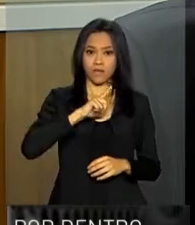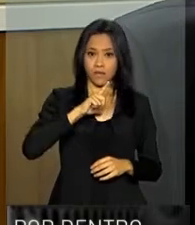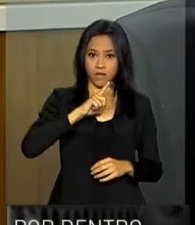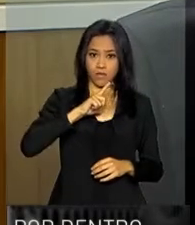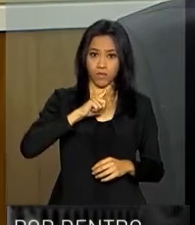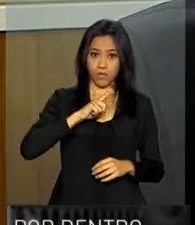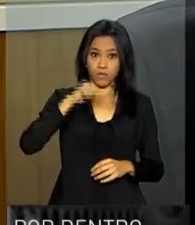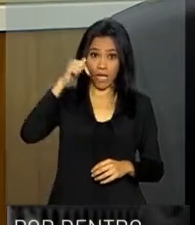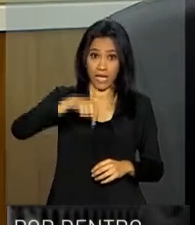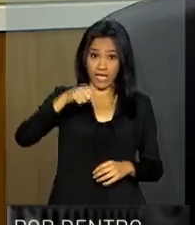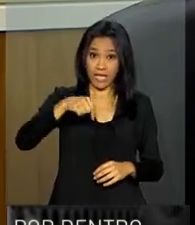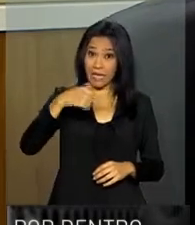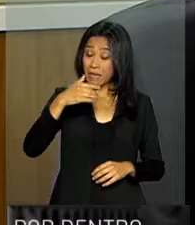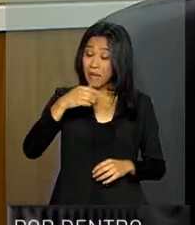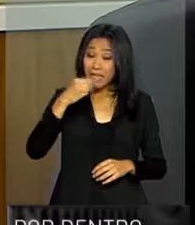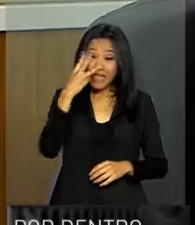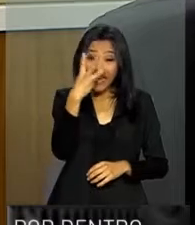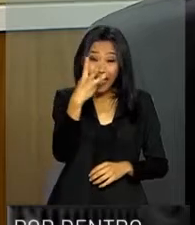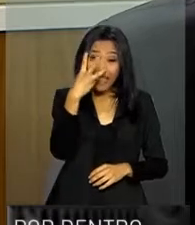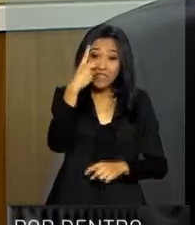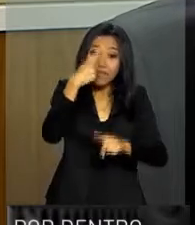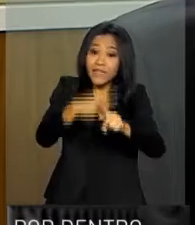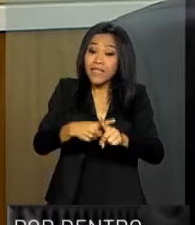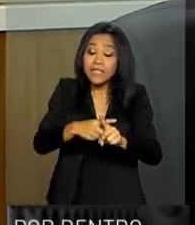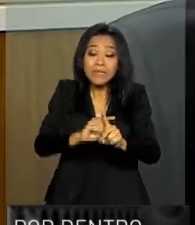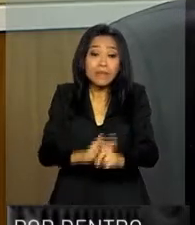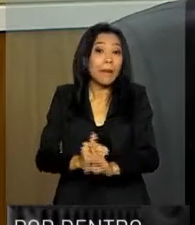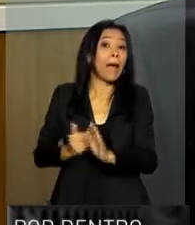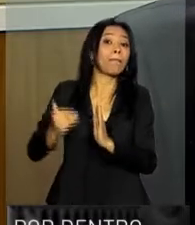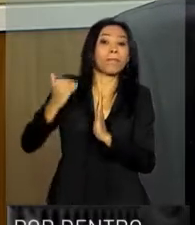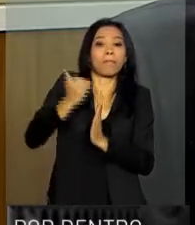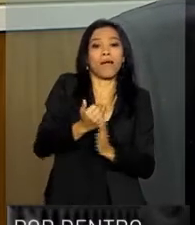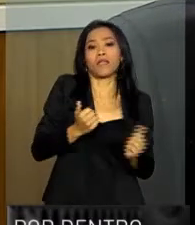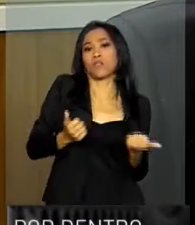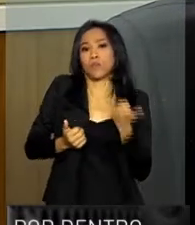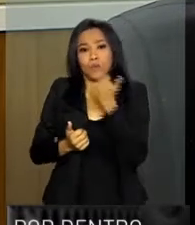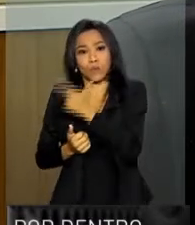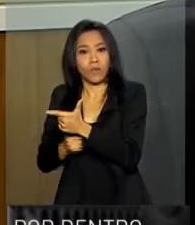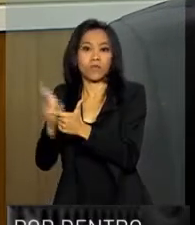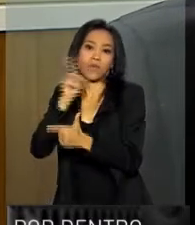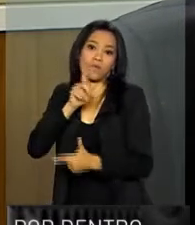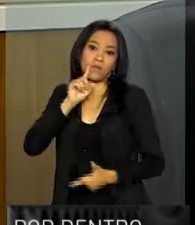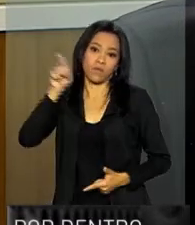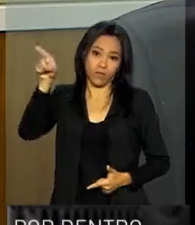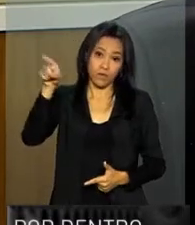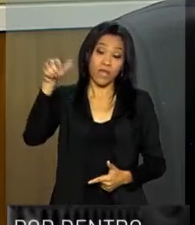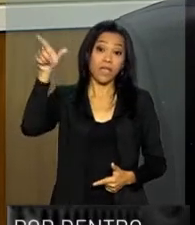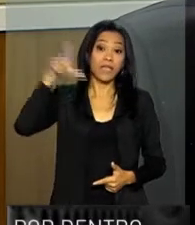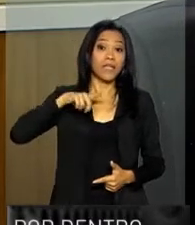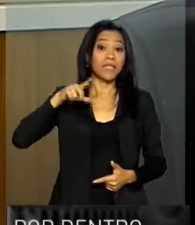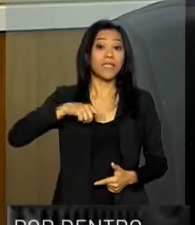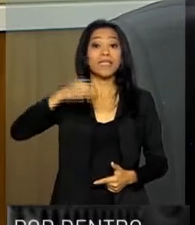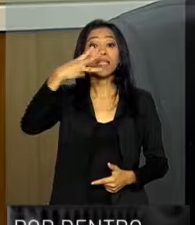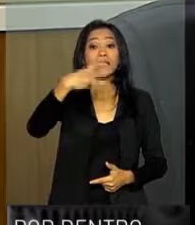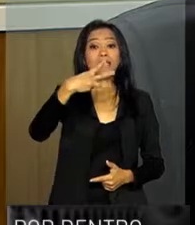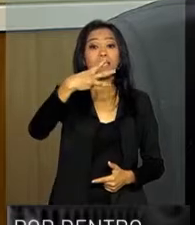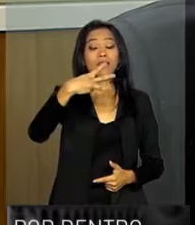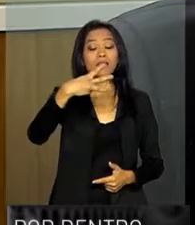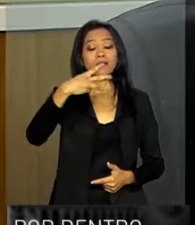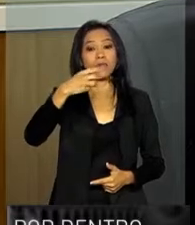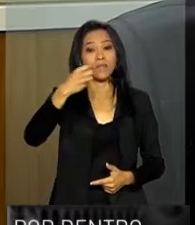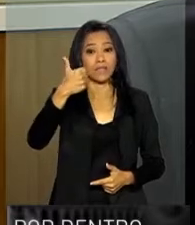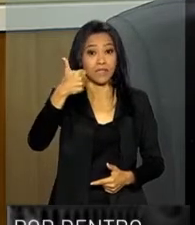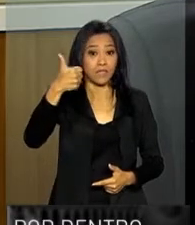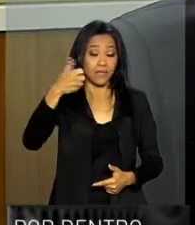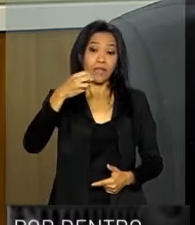mais de três vezes maior em reservas naturais que eles só que eles têm 330 milhões de visitantes em parques e nós